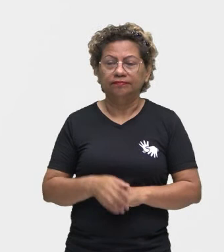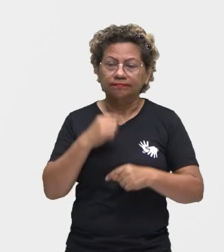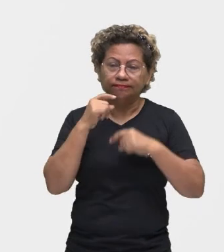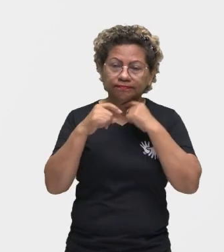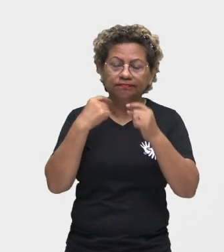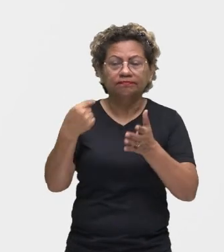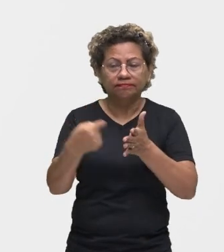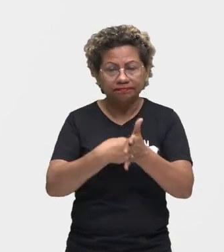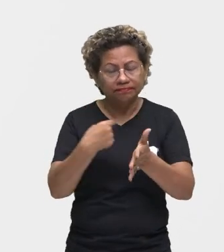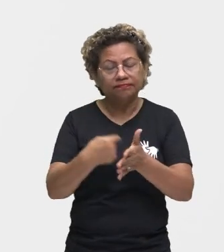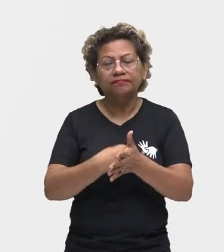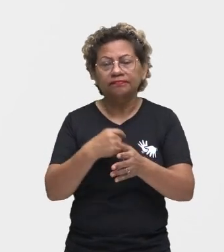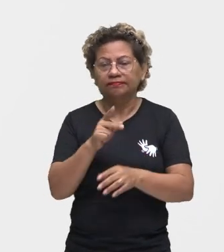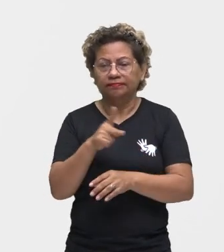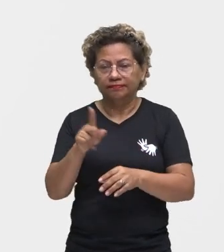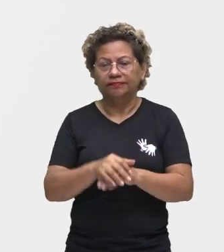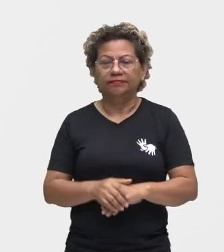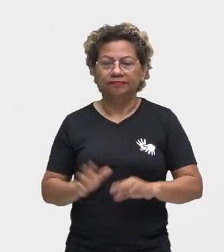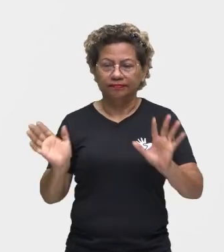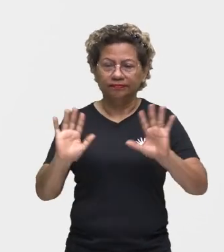já já a gente volta para corrigir.